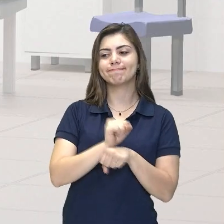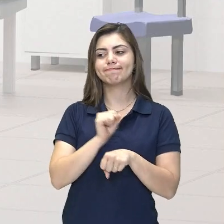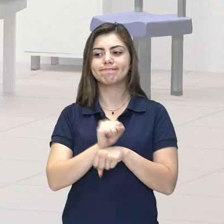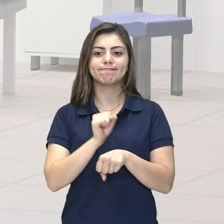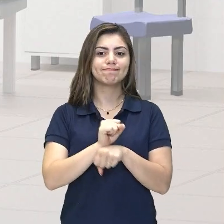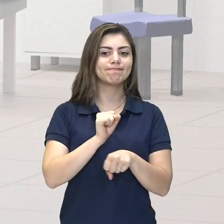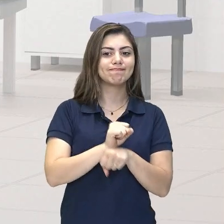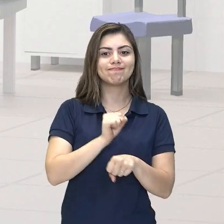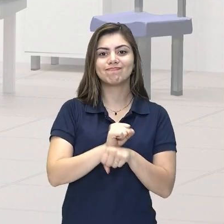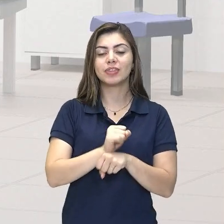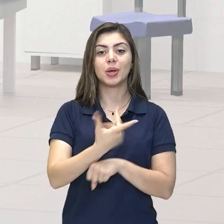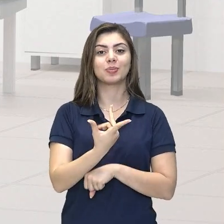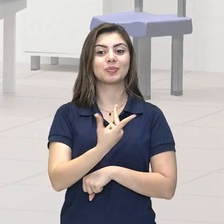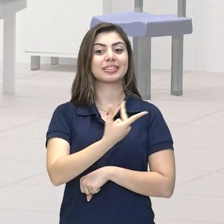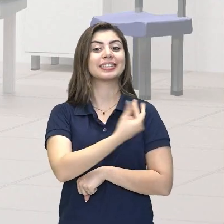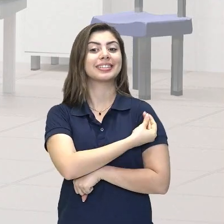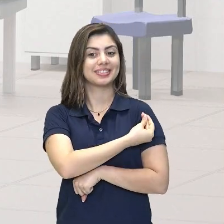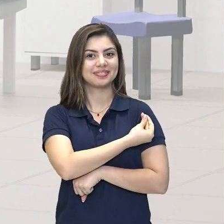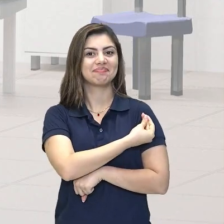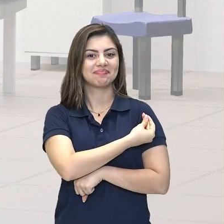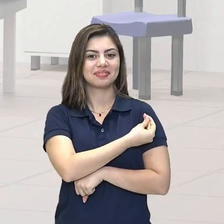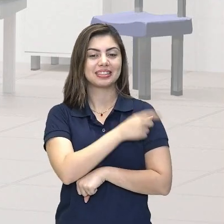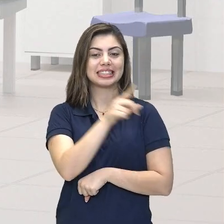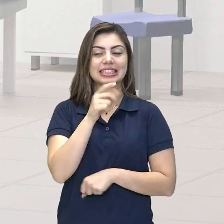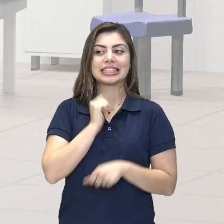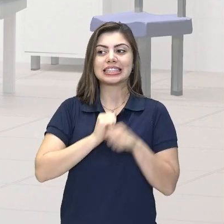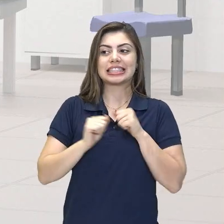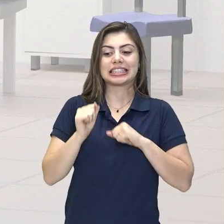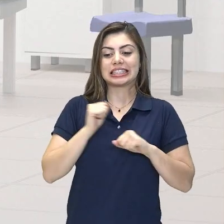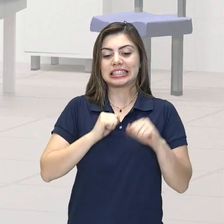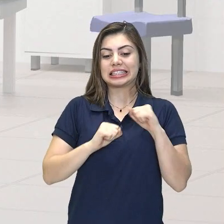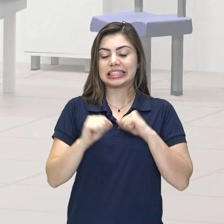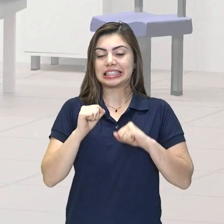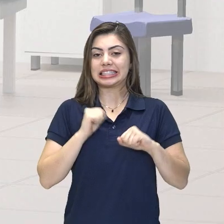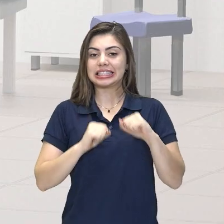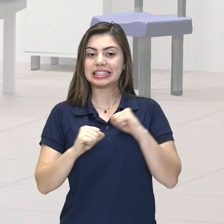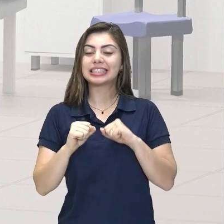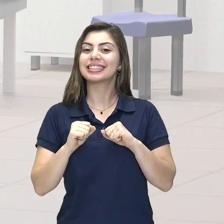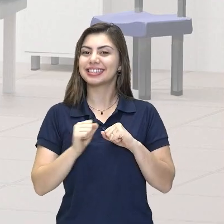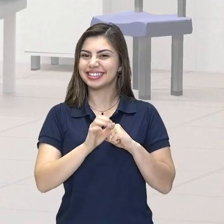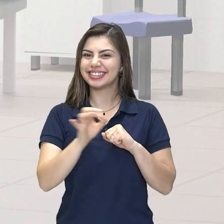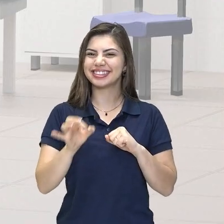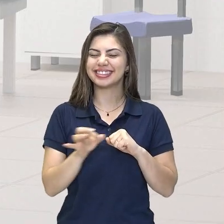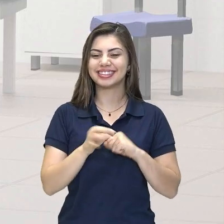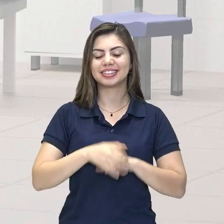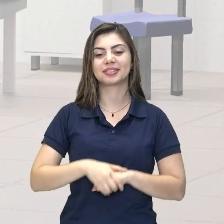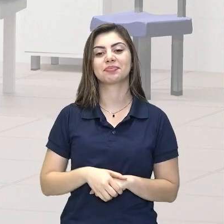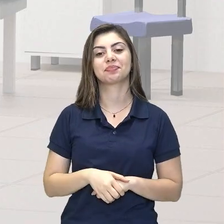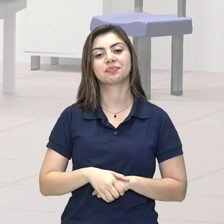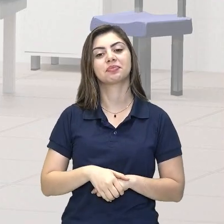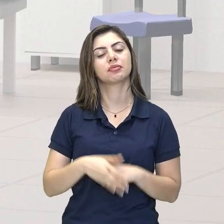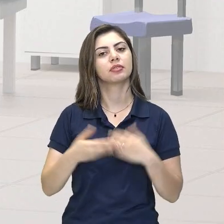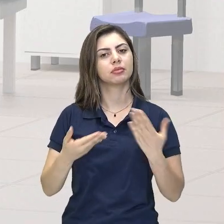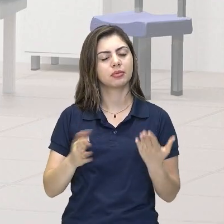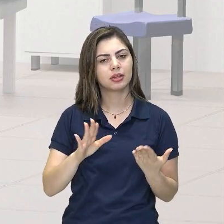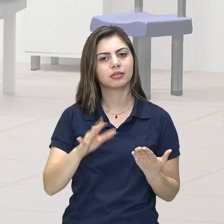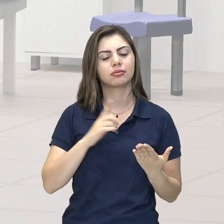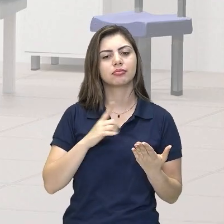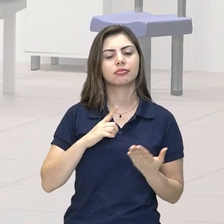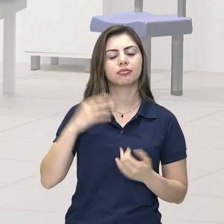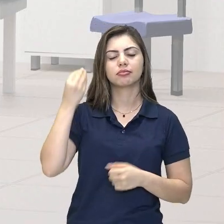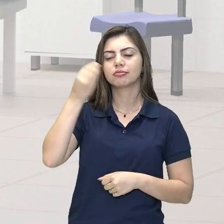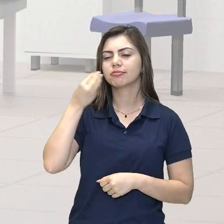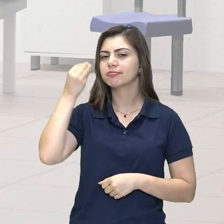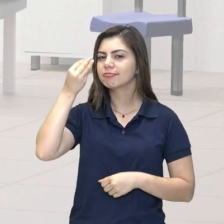aquela agulhada, que fica ansioso, ela traz aí vivências fantásticas e